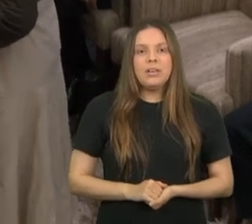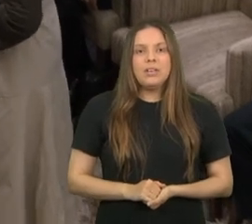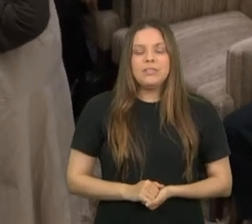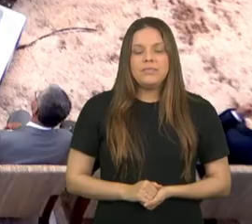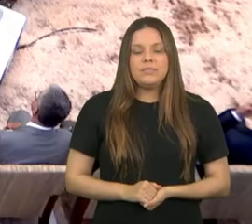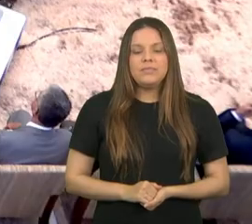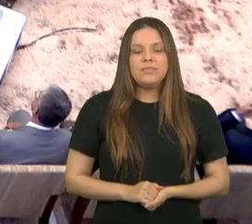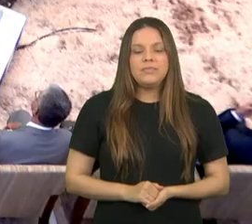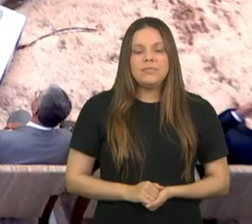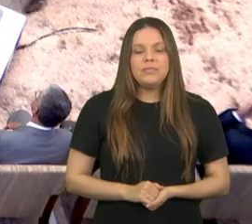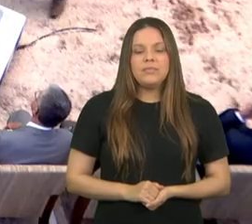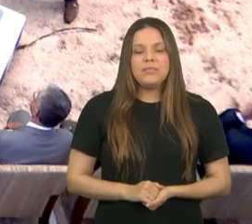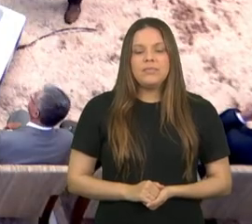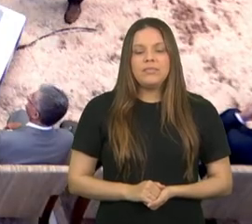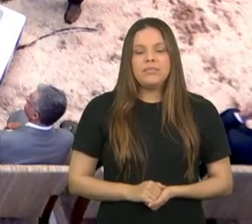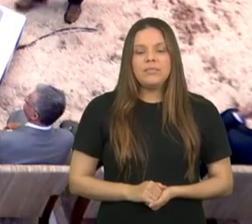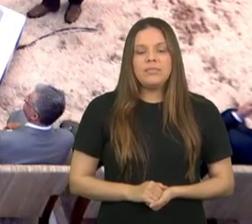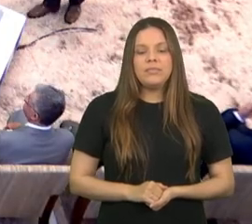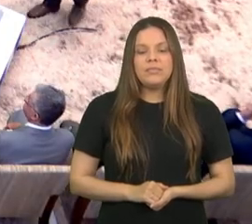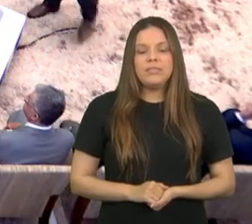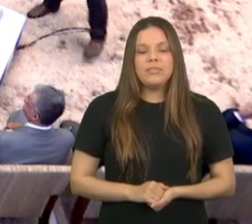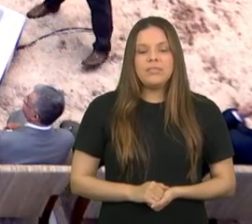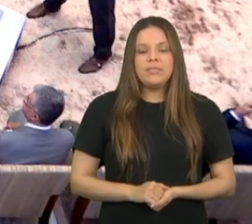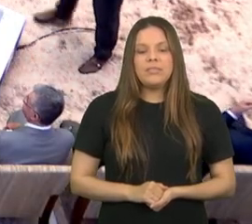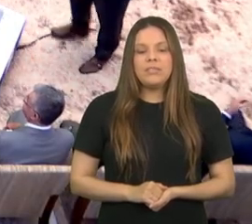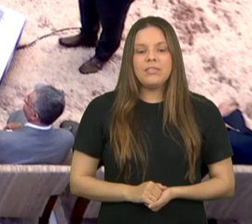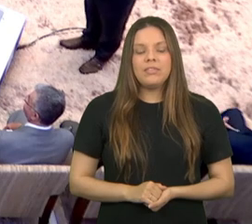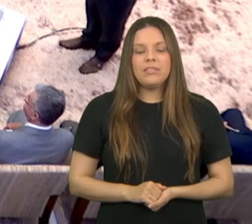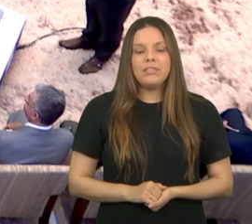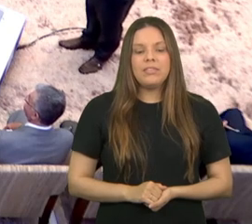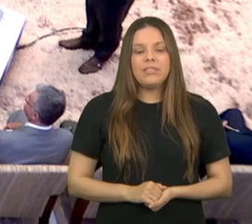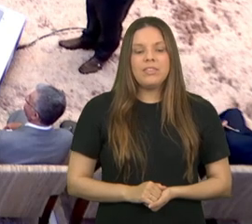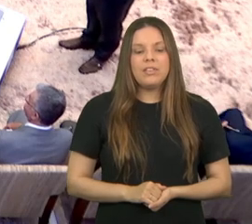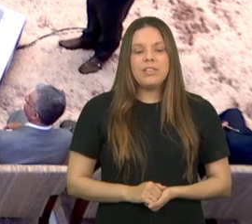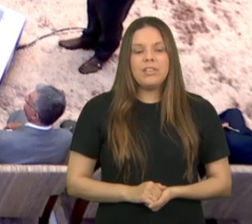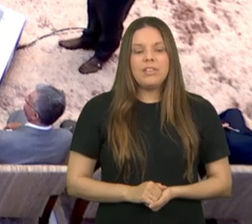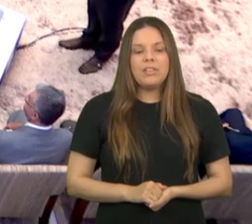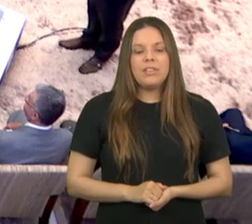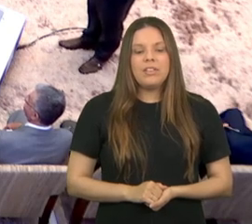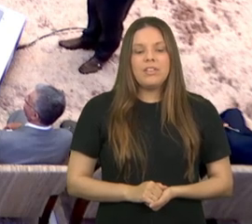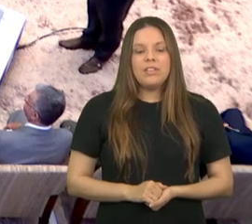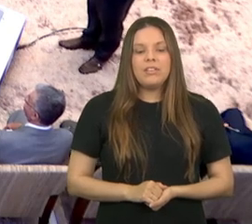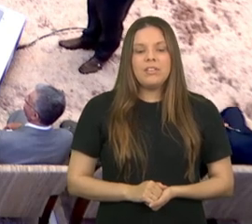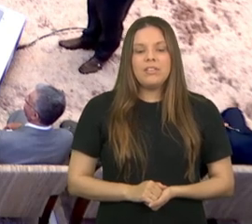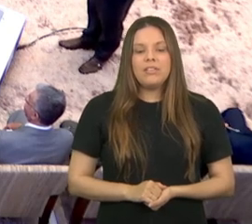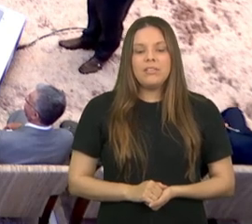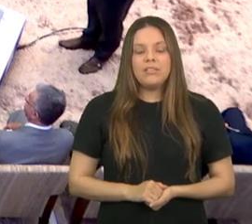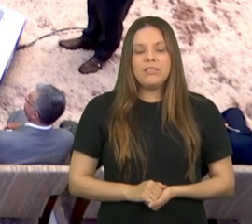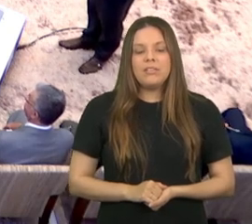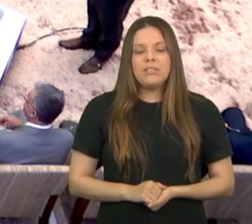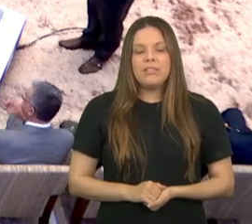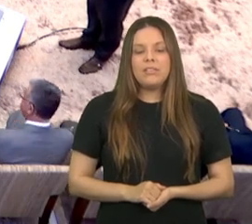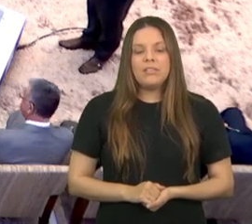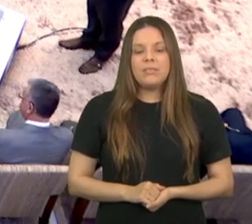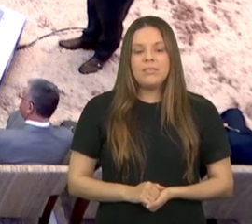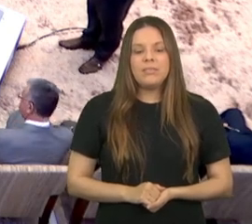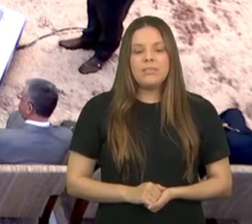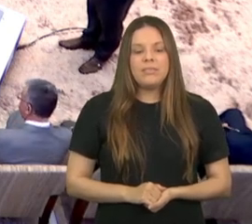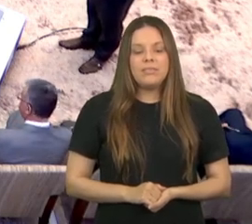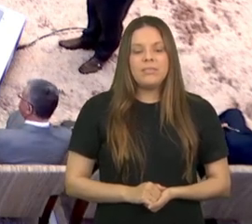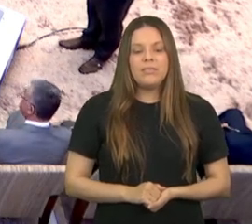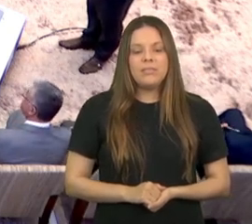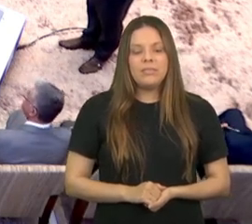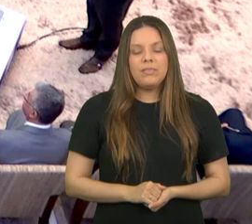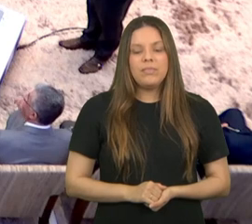A cidade foi Hamburg, e... na Alemanha. Obrigado. Hamburgo, na Alemanha. Quero